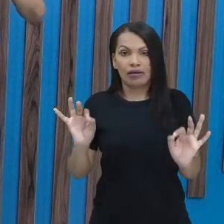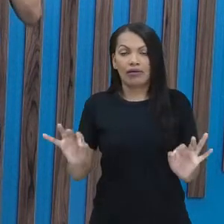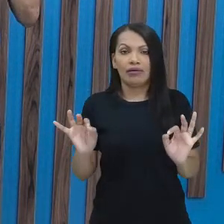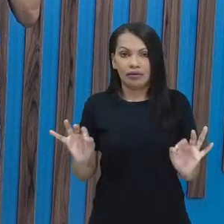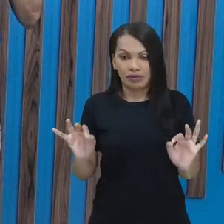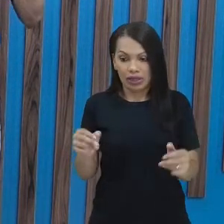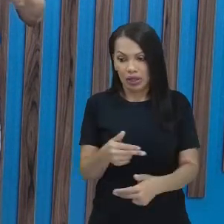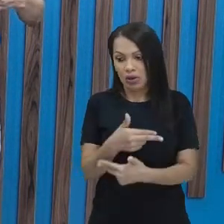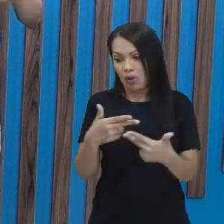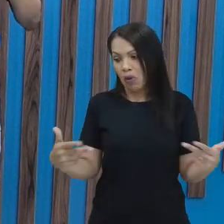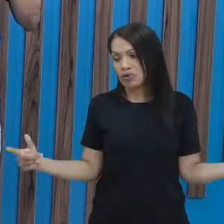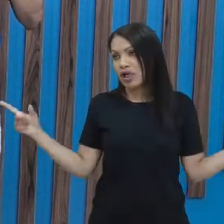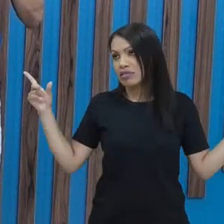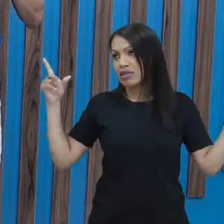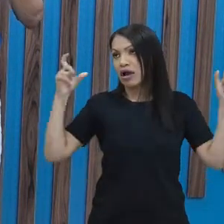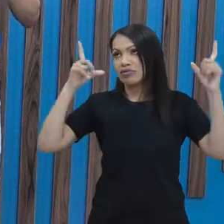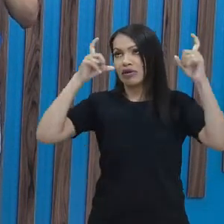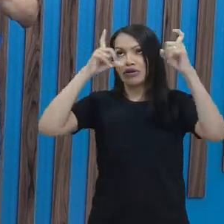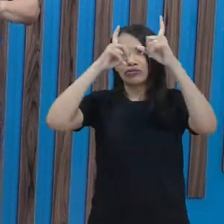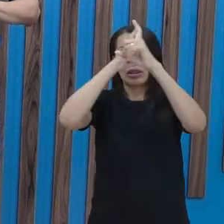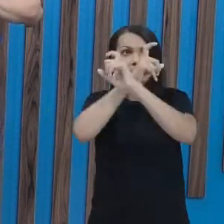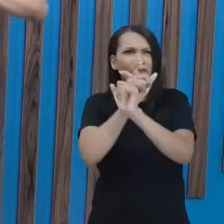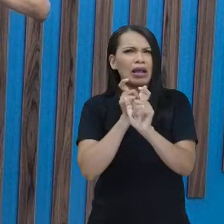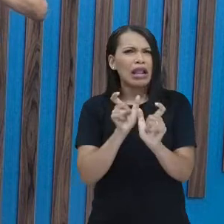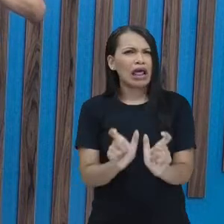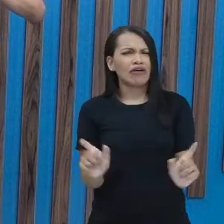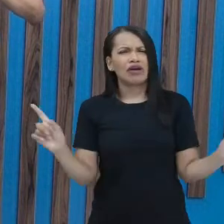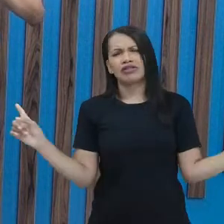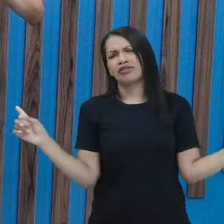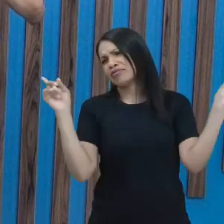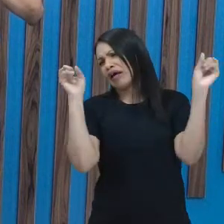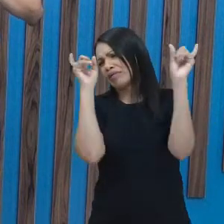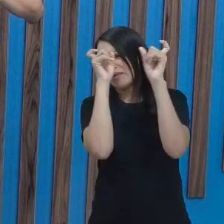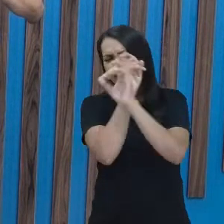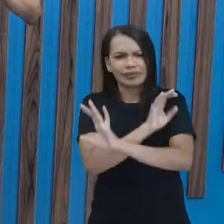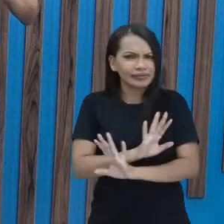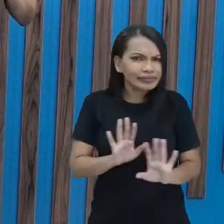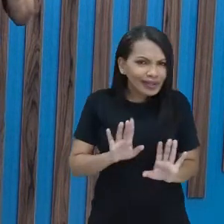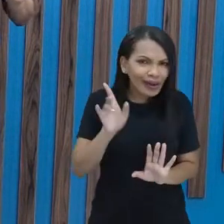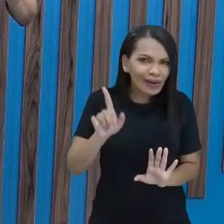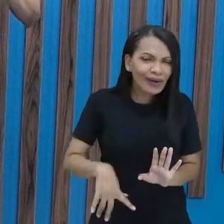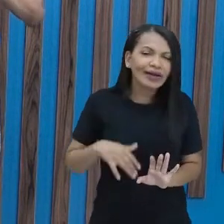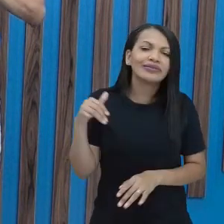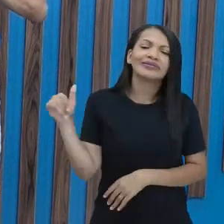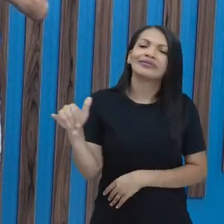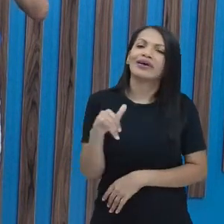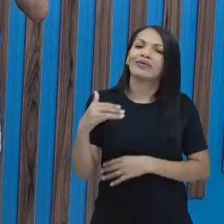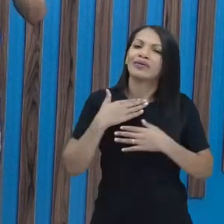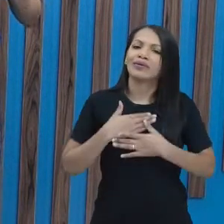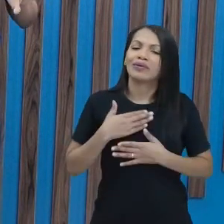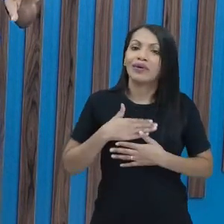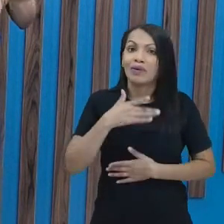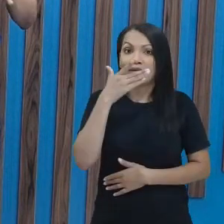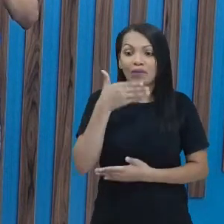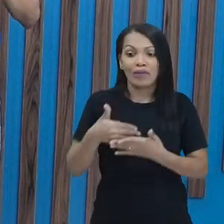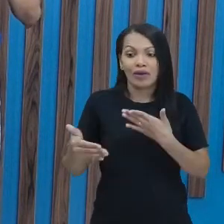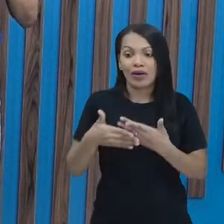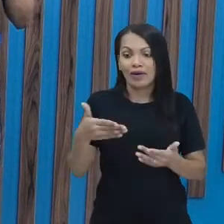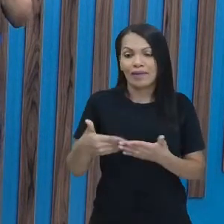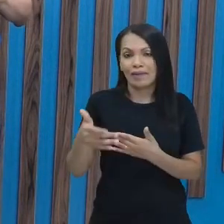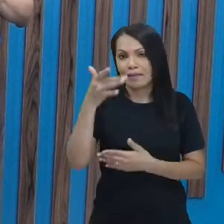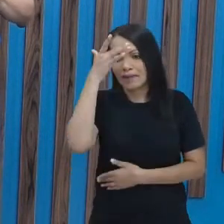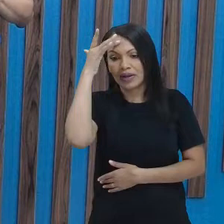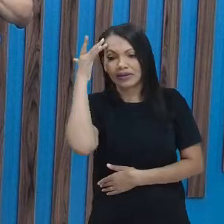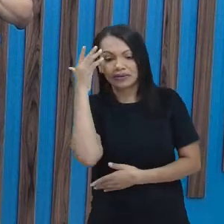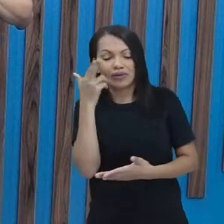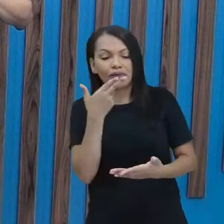Rebuscado, coisa difícil, palavra difícil, não. Eu uso uma linguagem tranquila, que qualquer pessoa que receber a minha carta vai